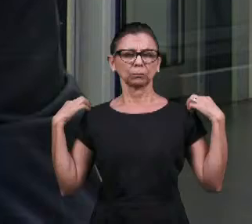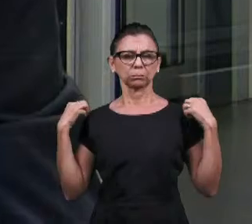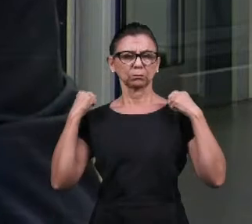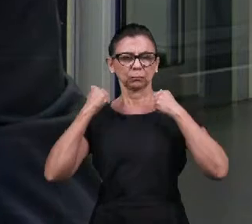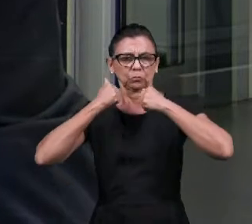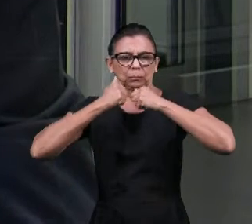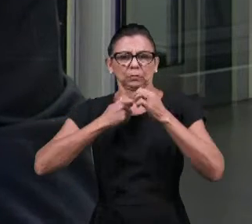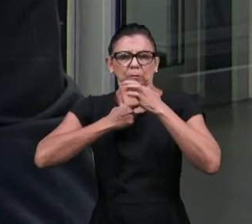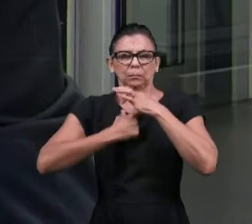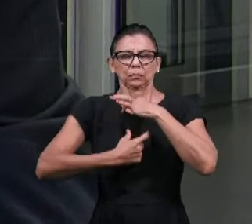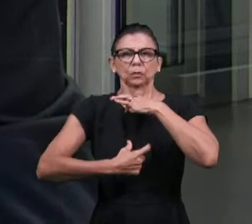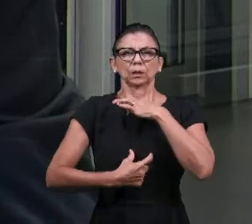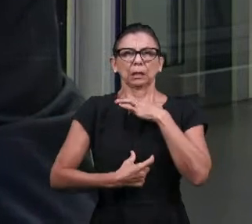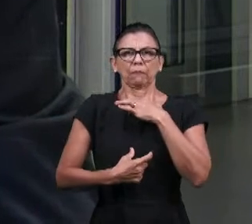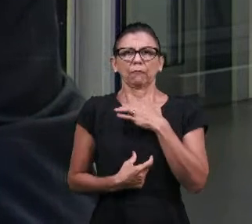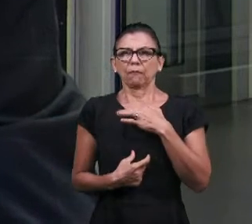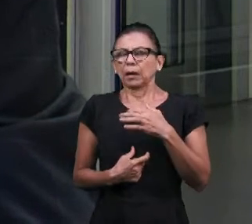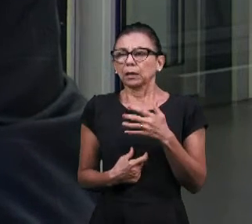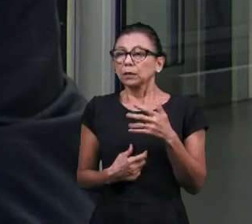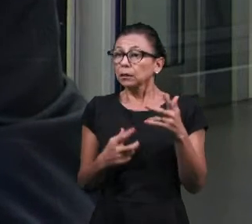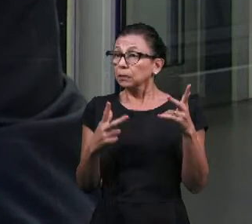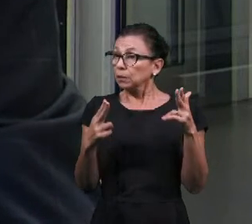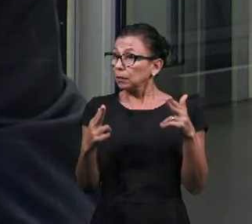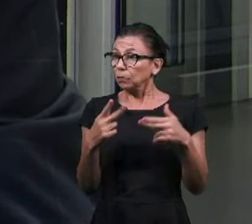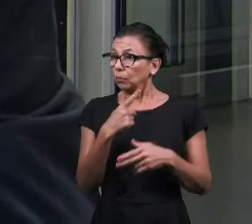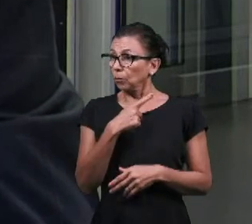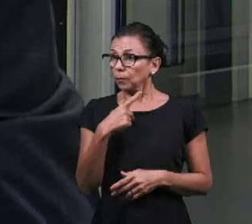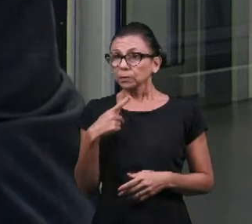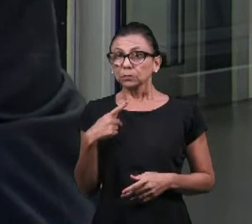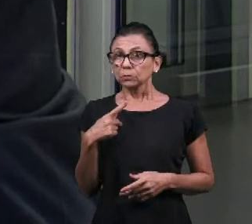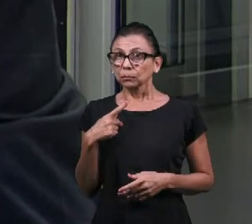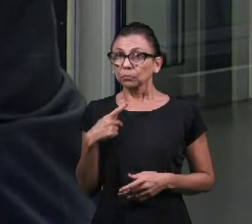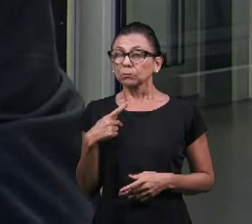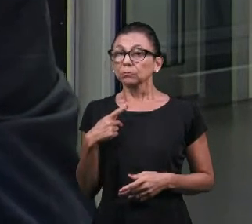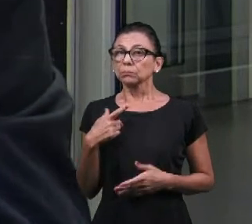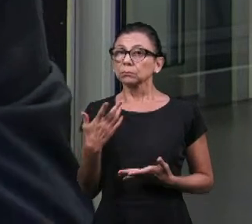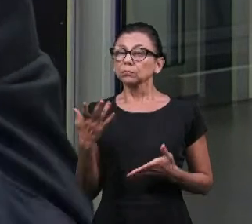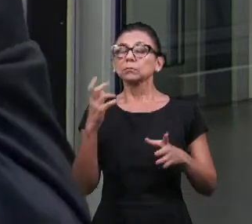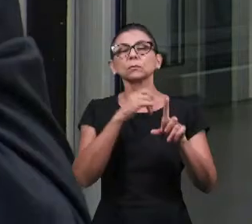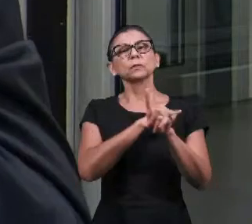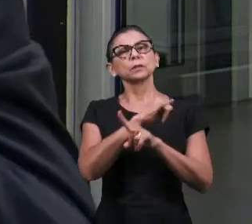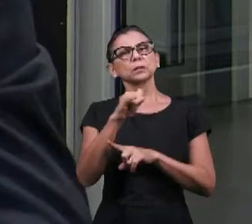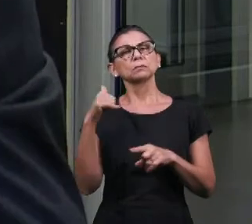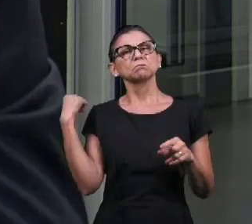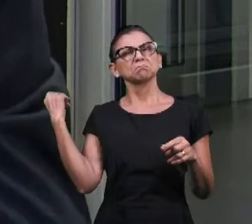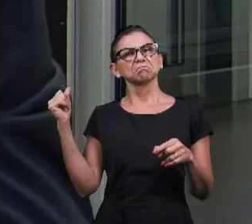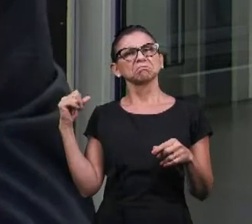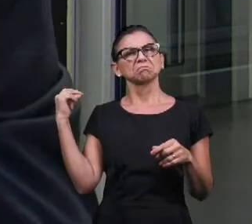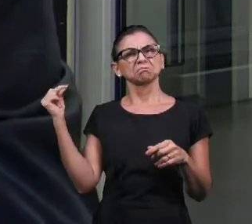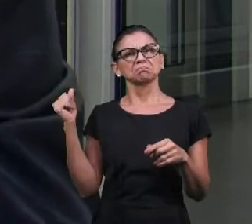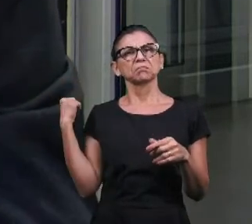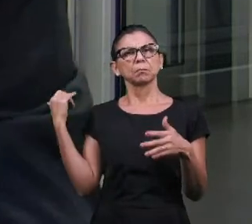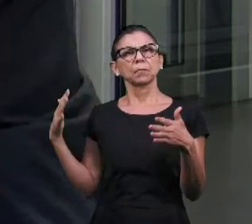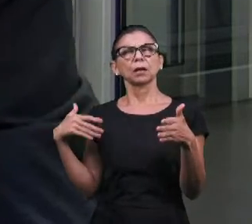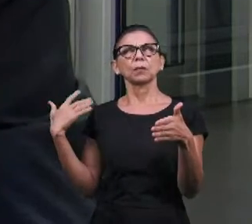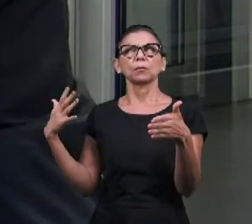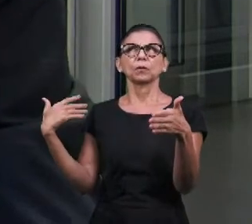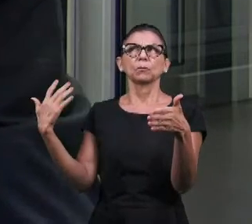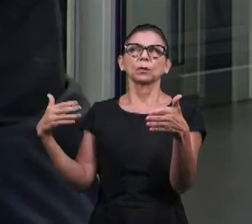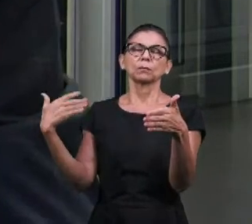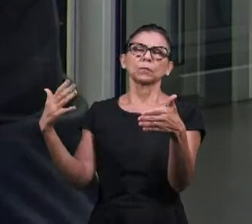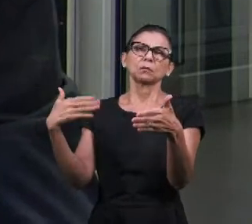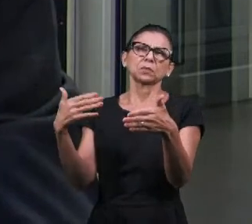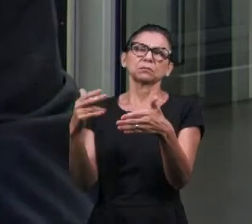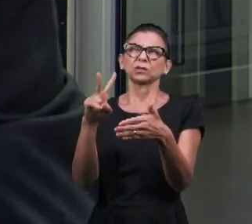um pastor. Glória a Jesus. Profetizou. Aleluia. O tempo passou, talvez uns